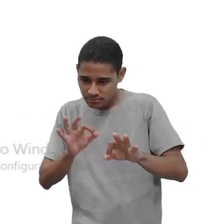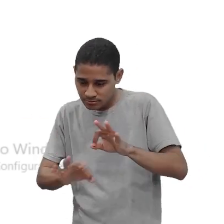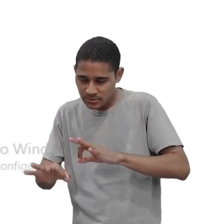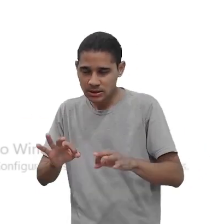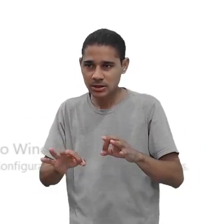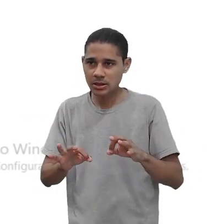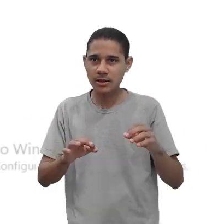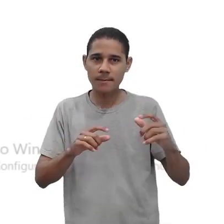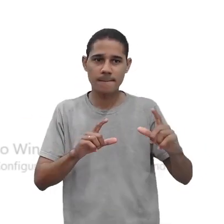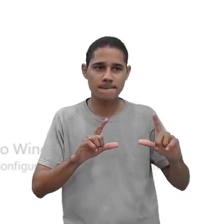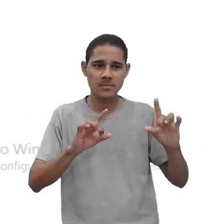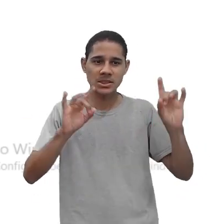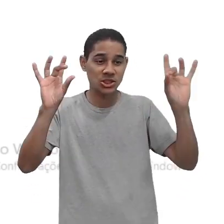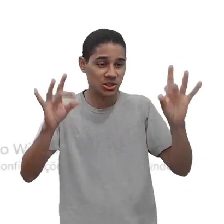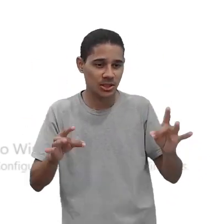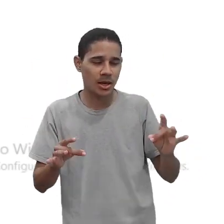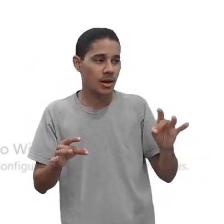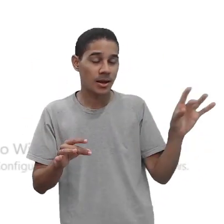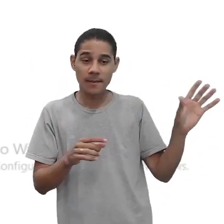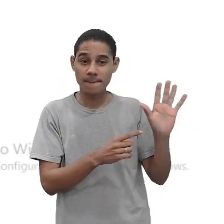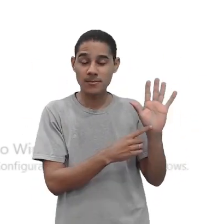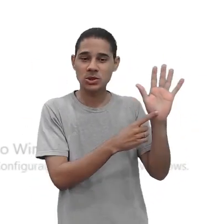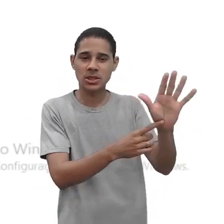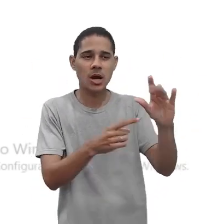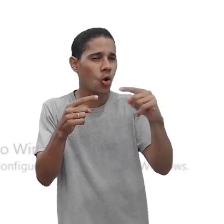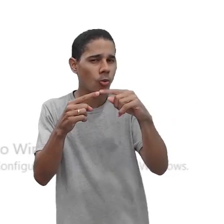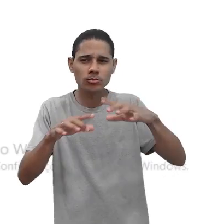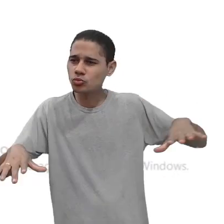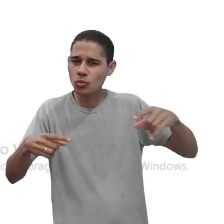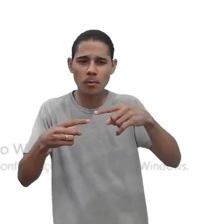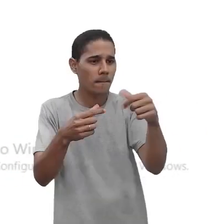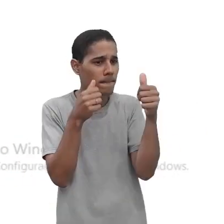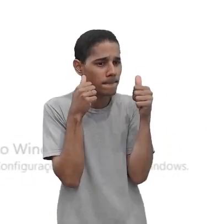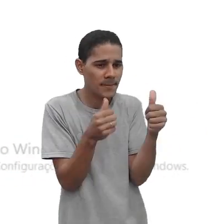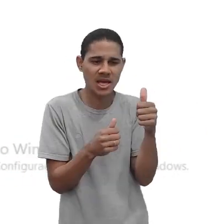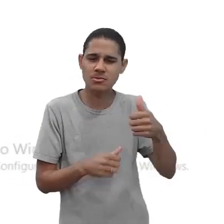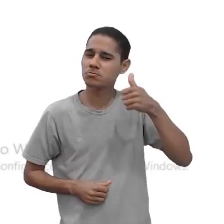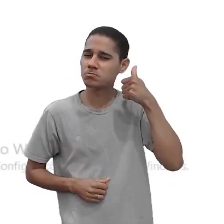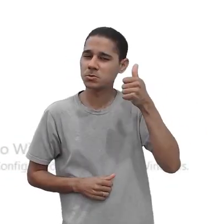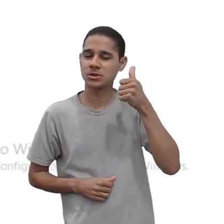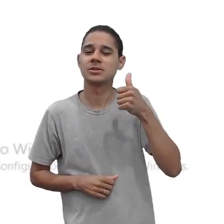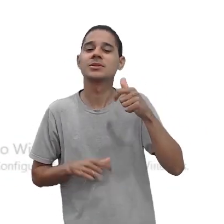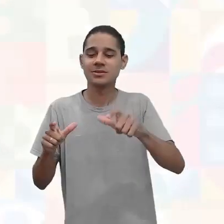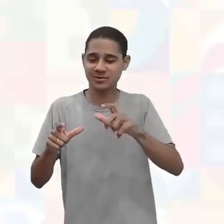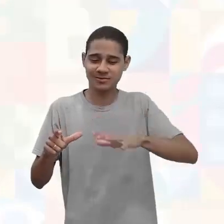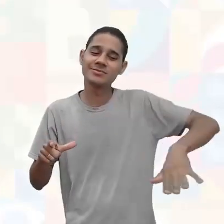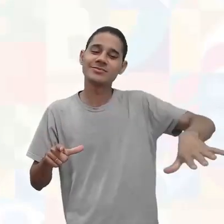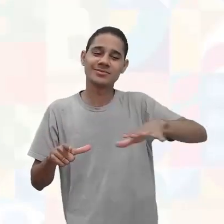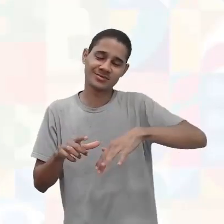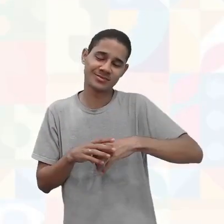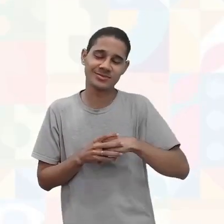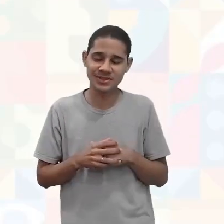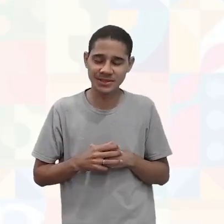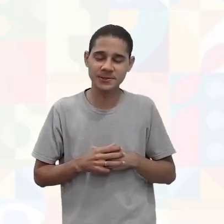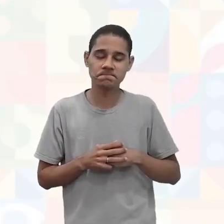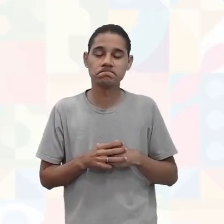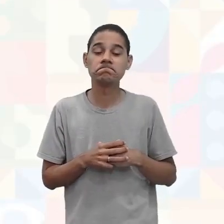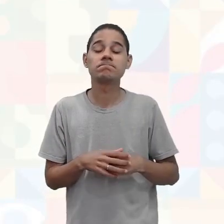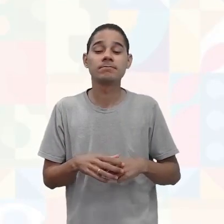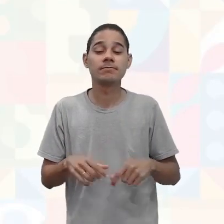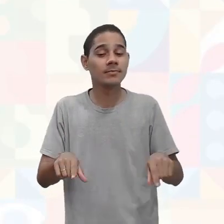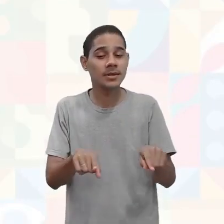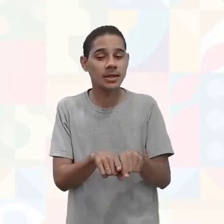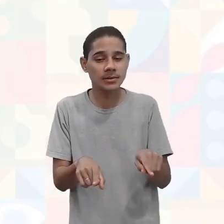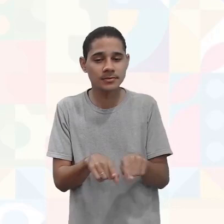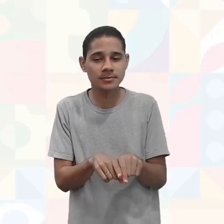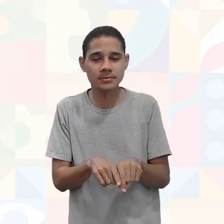gente tenha um resultado muito harmônico e muito positivo dentro do nosso espaço e do nosso ambiente. E a gente também tem que pensar